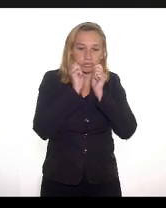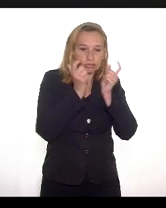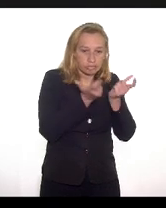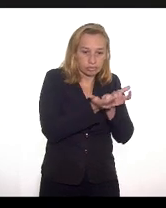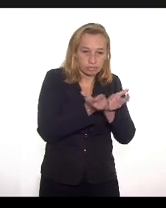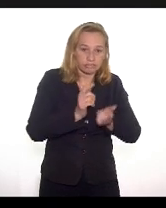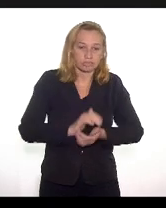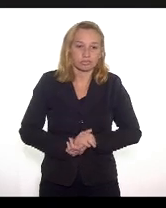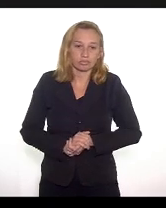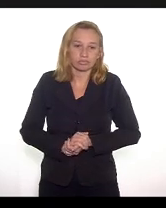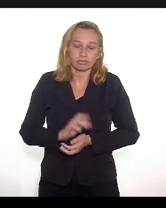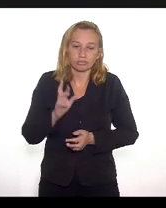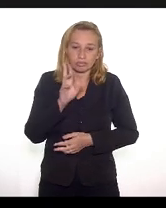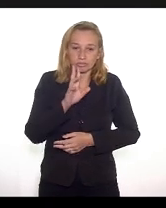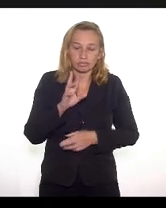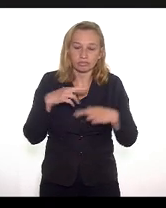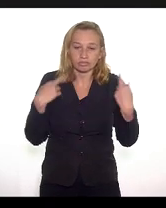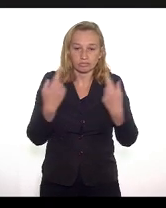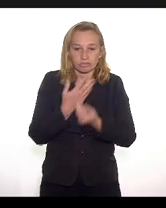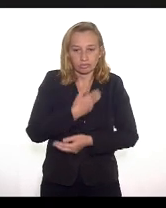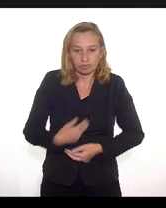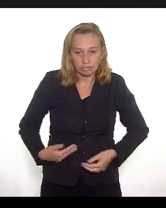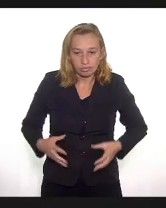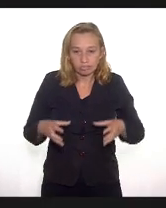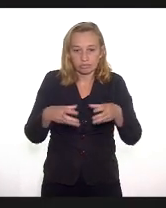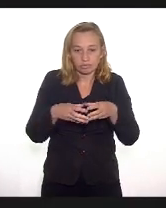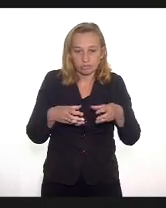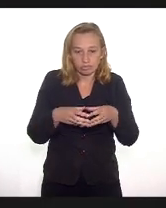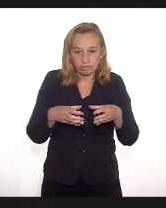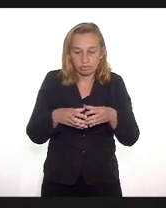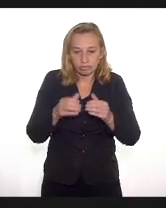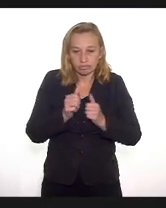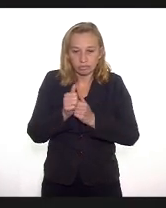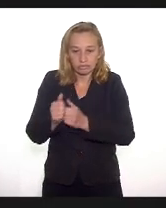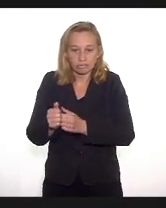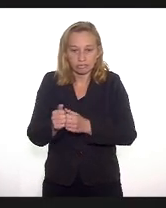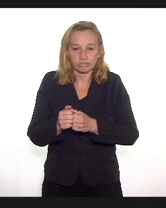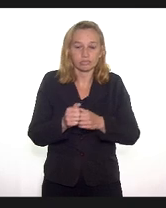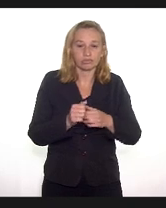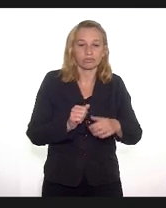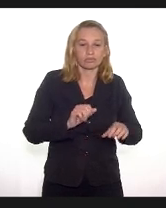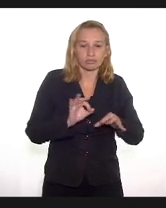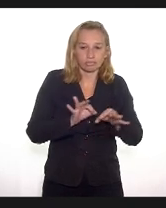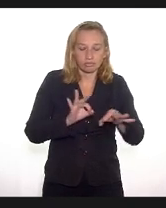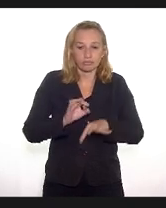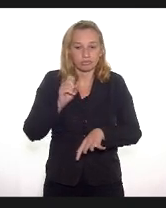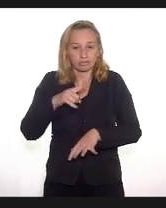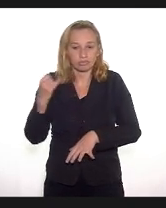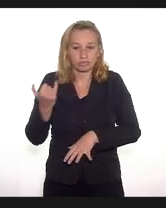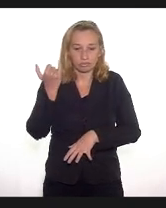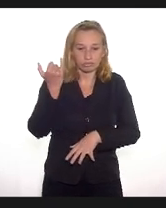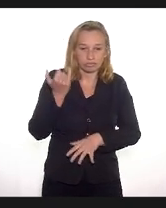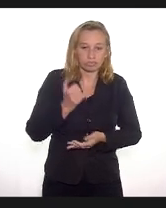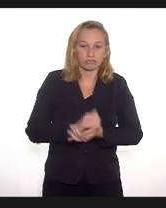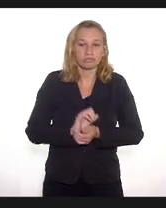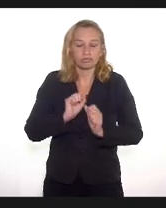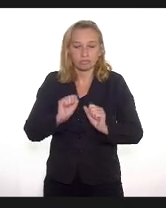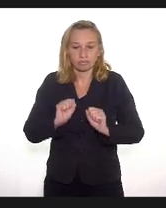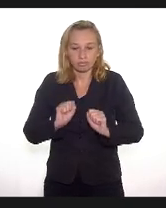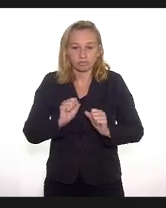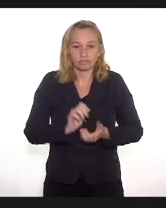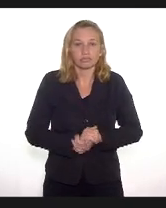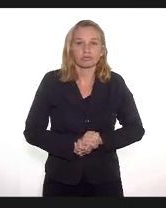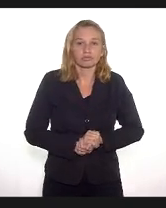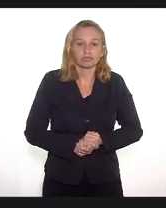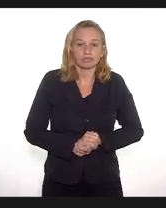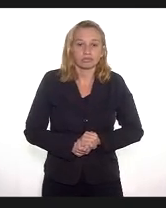meio desta audiência pública e da comissão que a preside e organiza. É muito importante que a gente possa estar